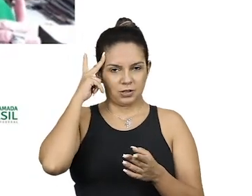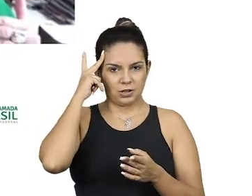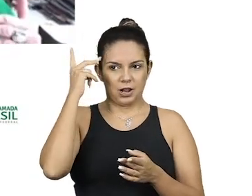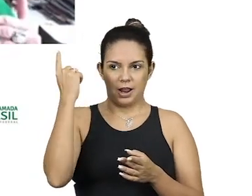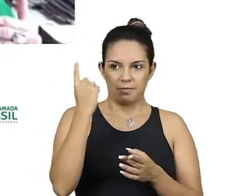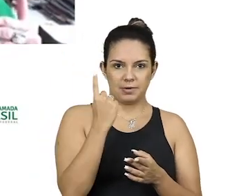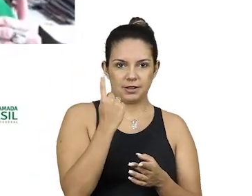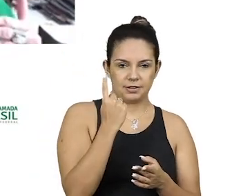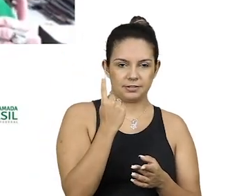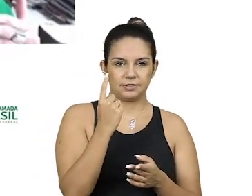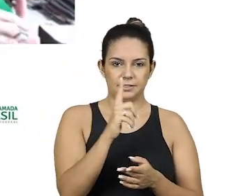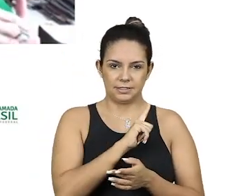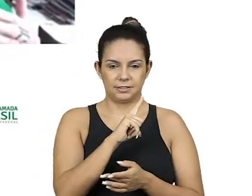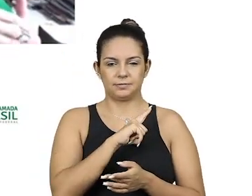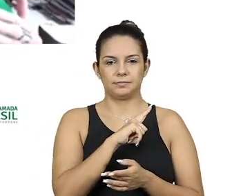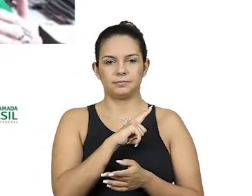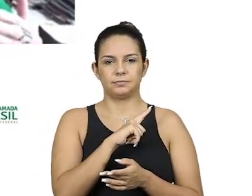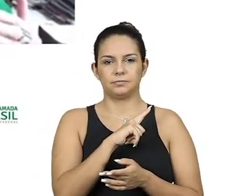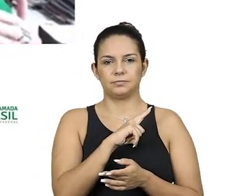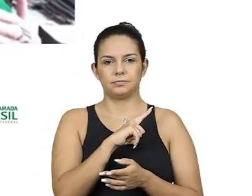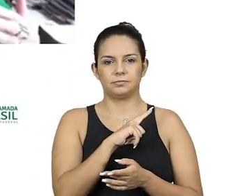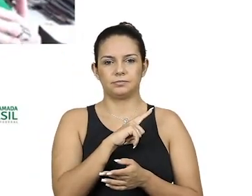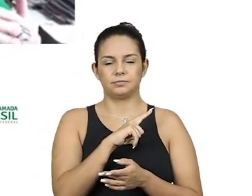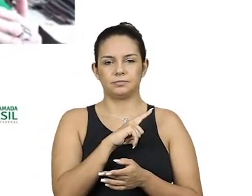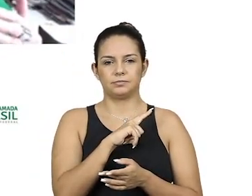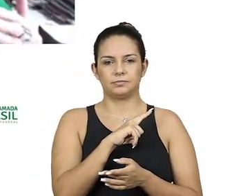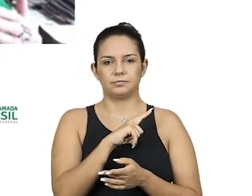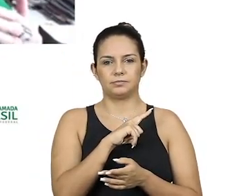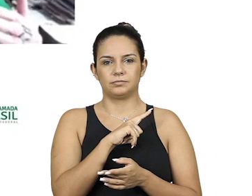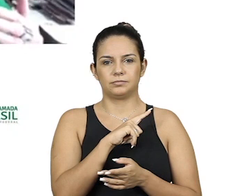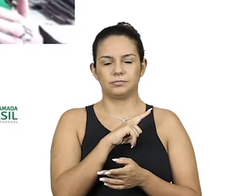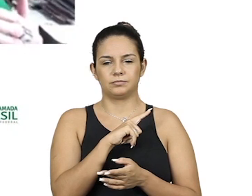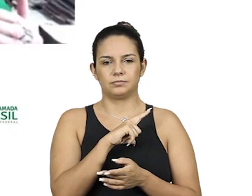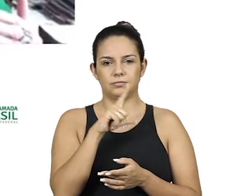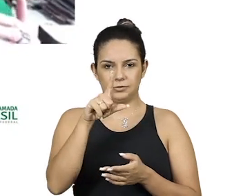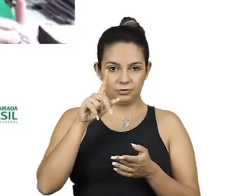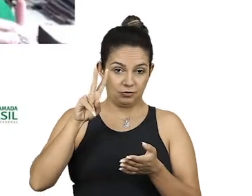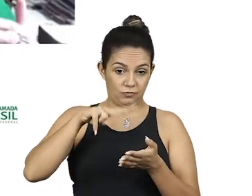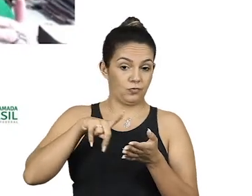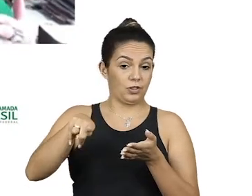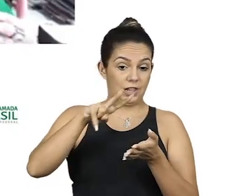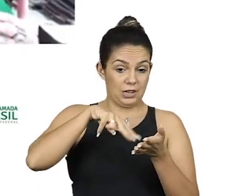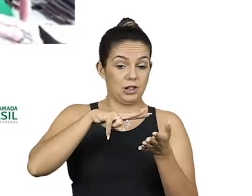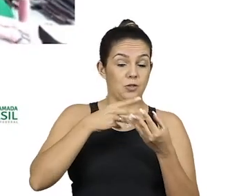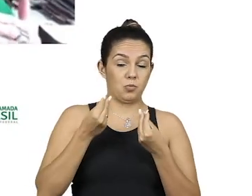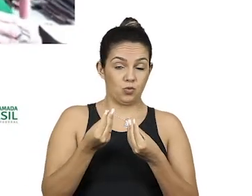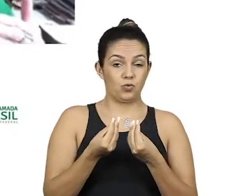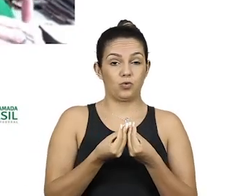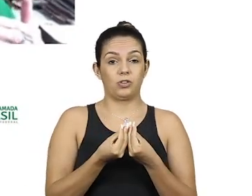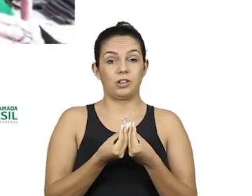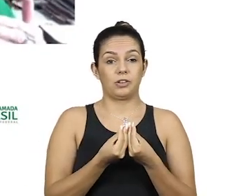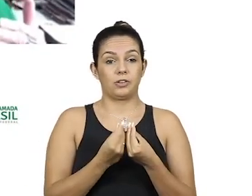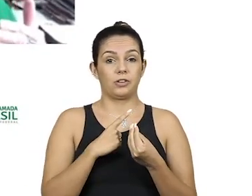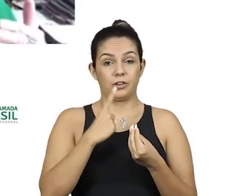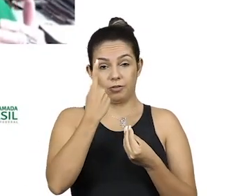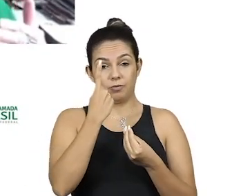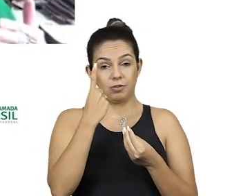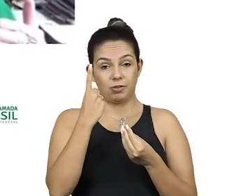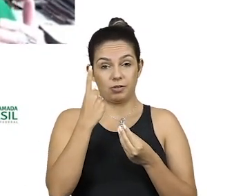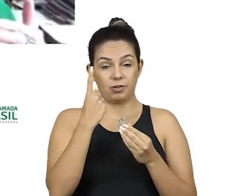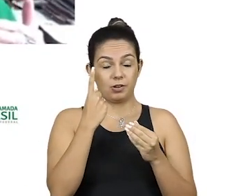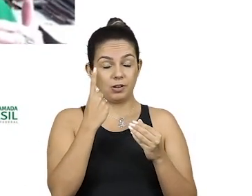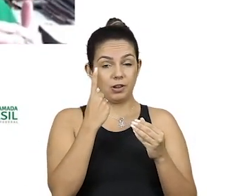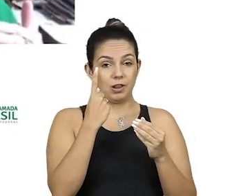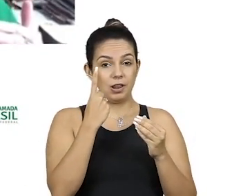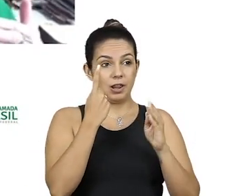aparece, tem, menos você, que é um leitor frenético, tem uma estante